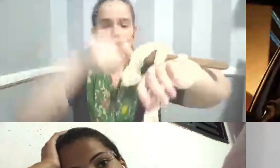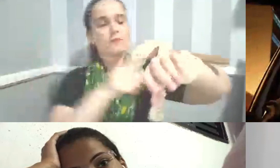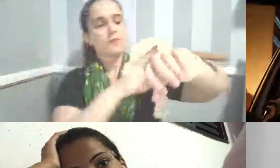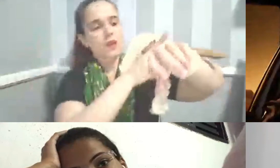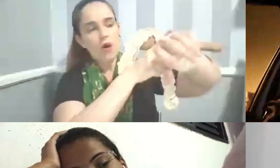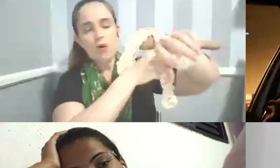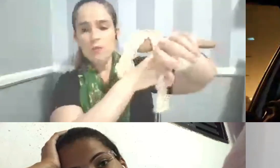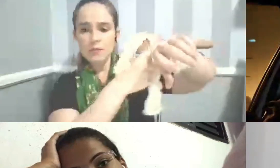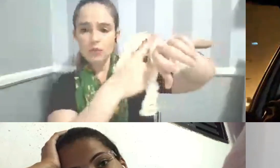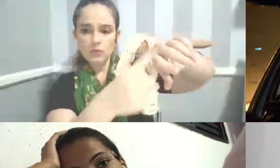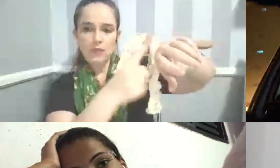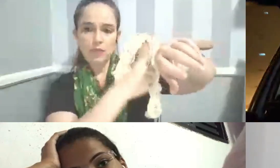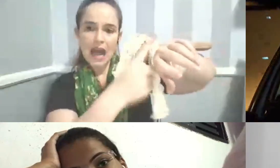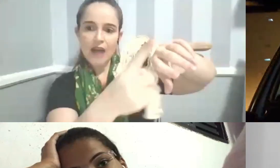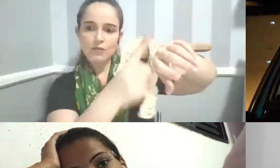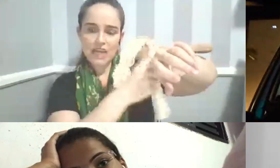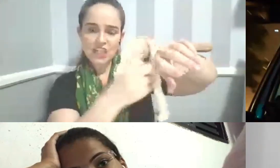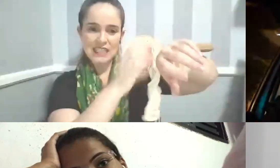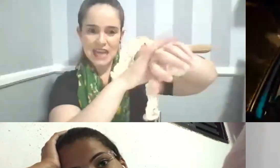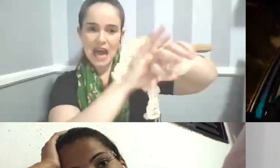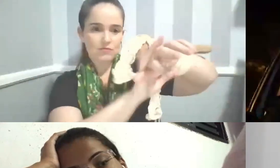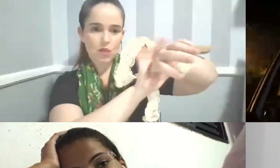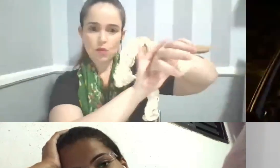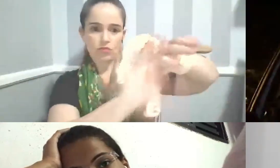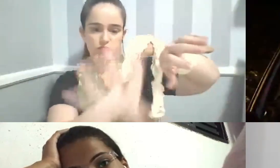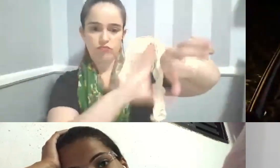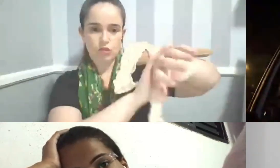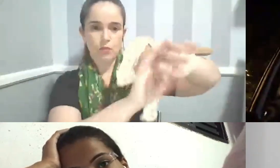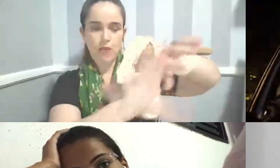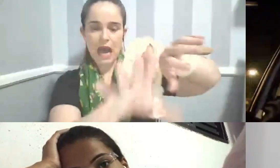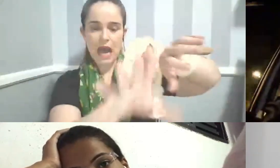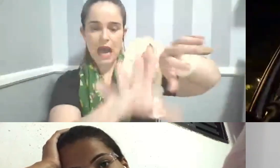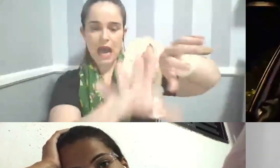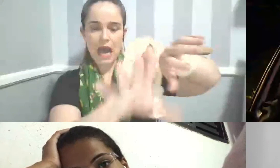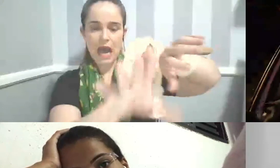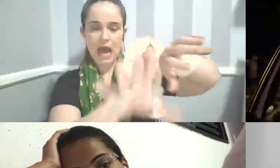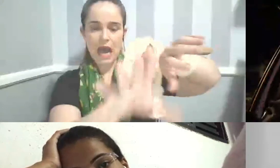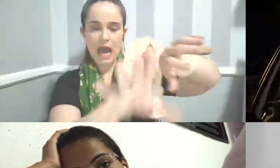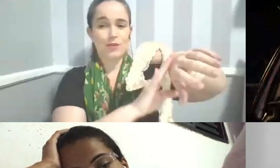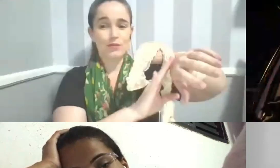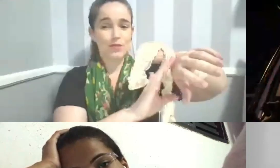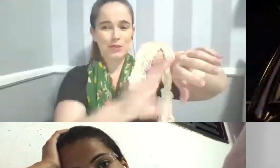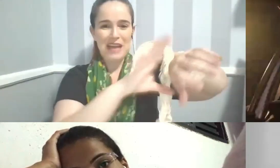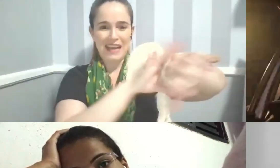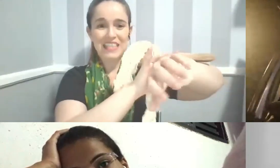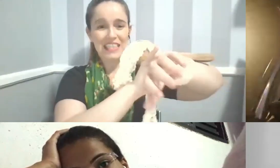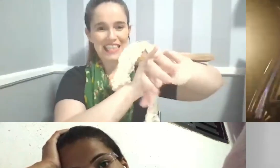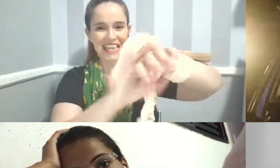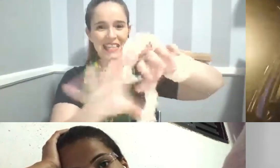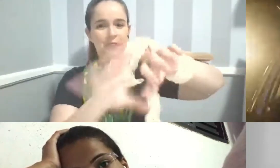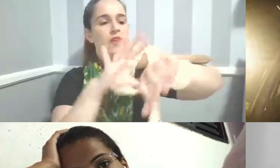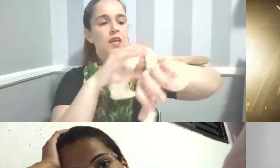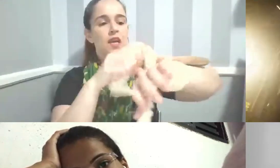de rodar? O membro não tá amputado, não tá dilacerado, não tá tudo estrupiado? A palavra que a pessoa usa, estrupiado.